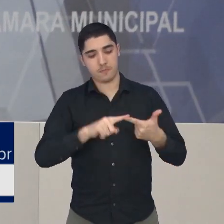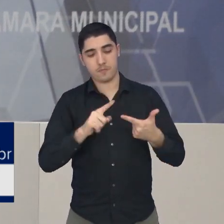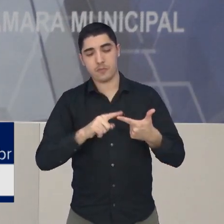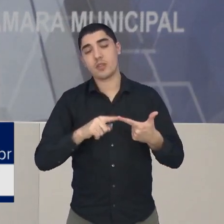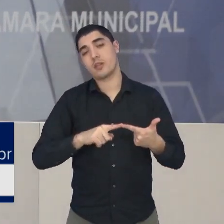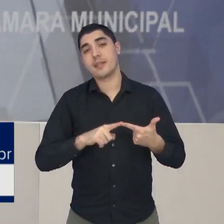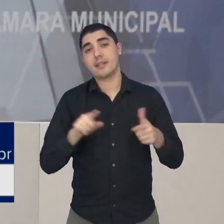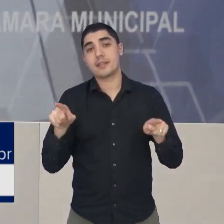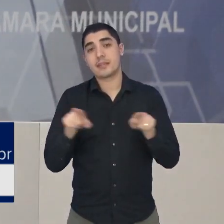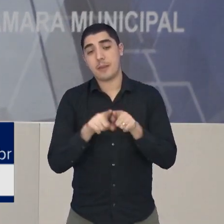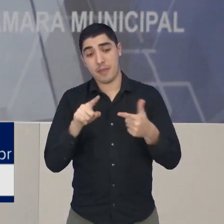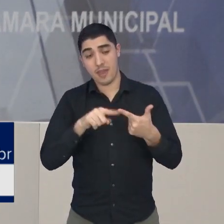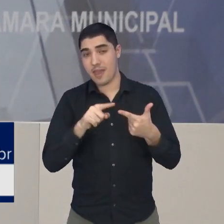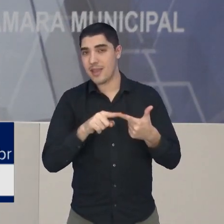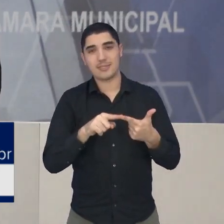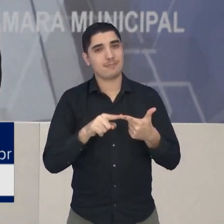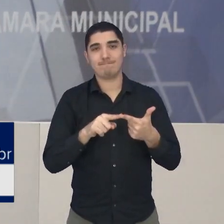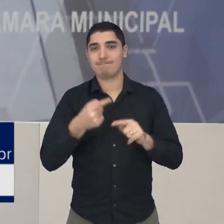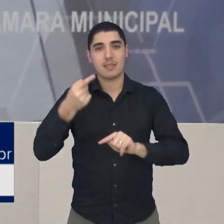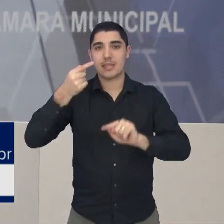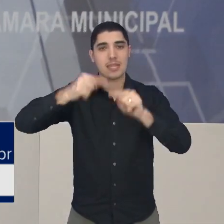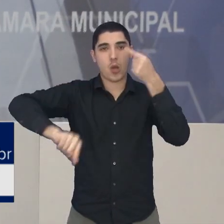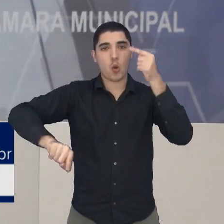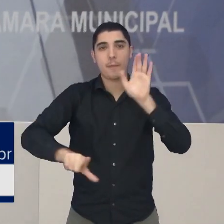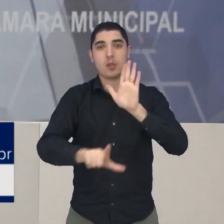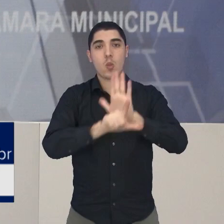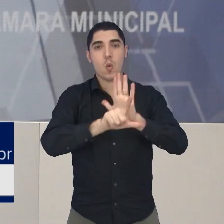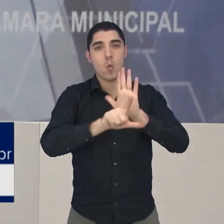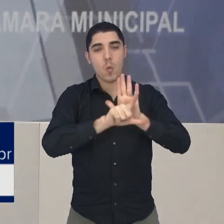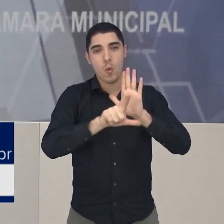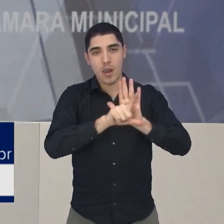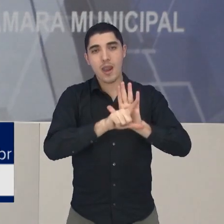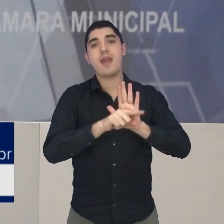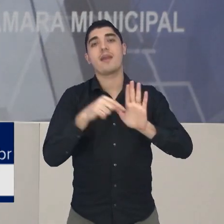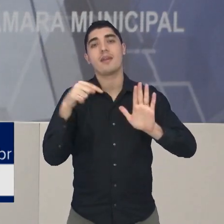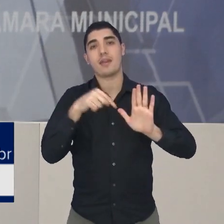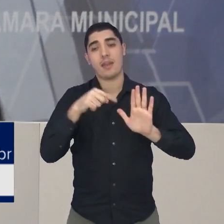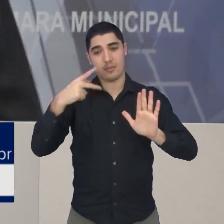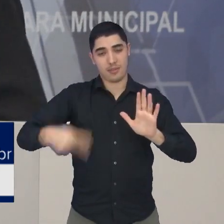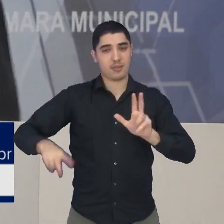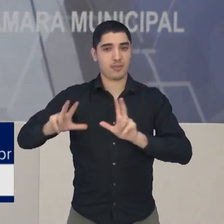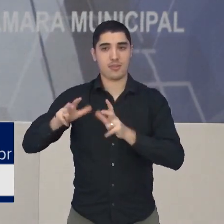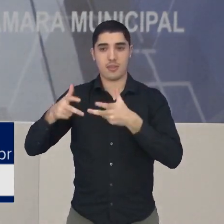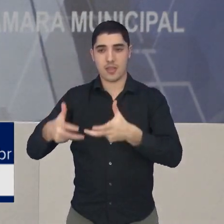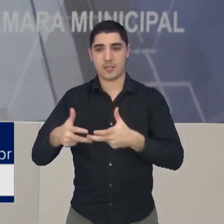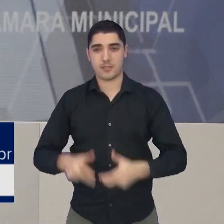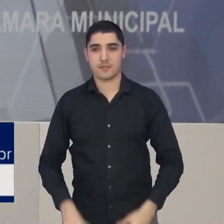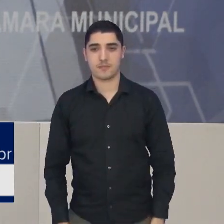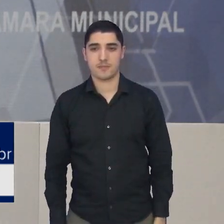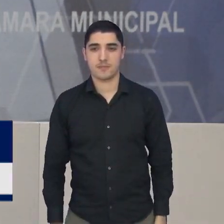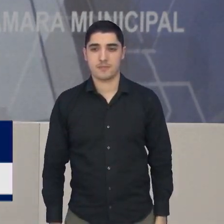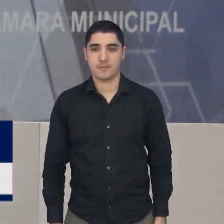instrumentos de legalidade do poder legislativo desta casa.